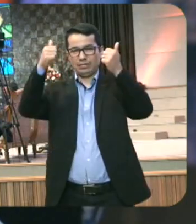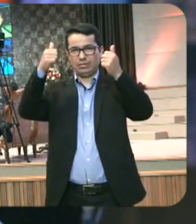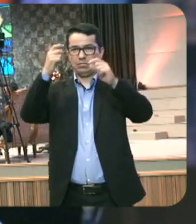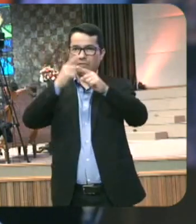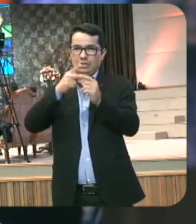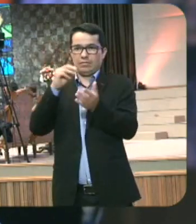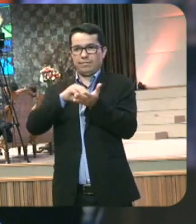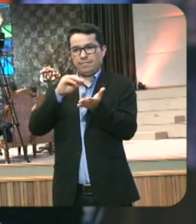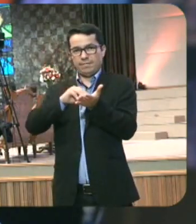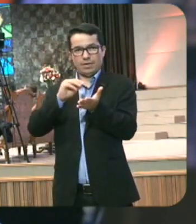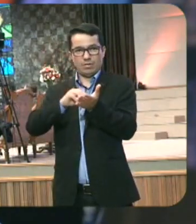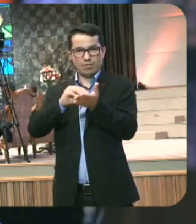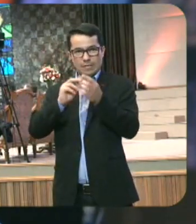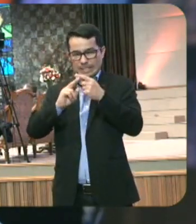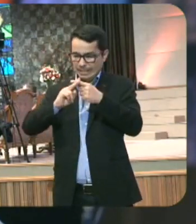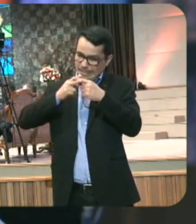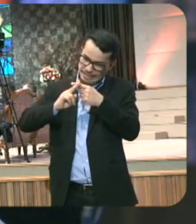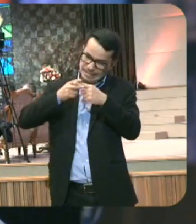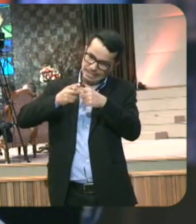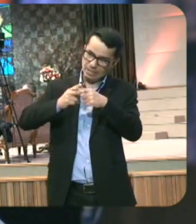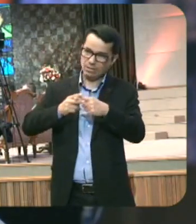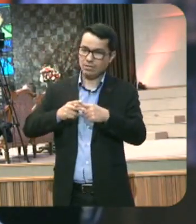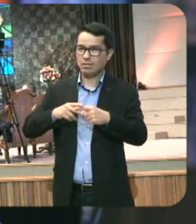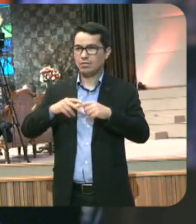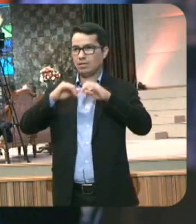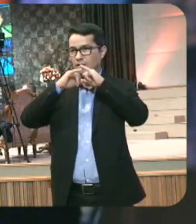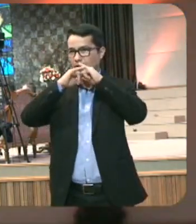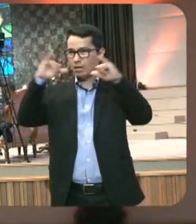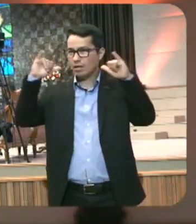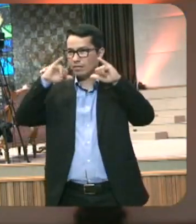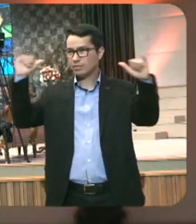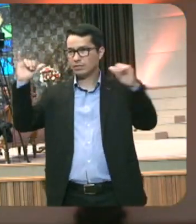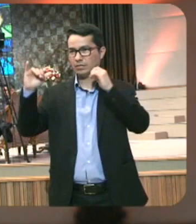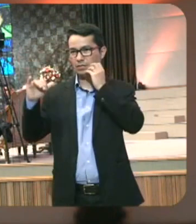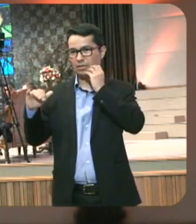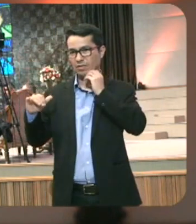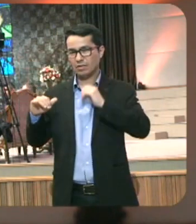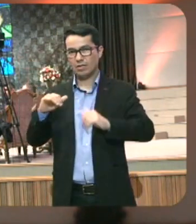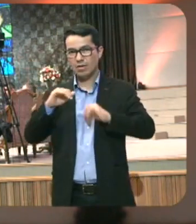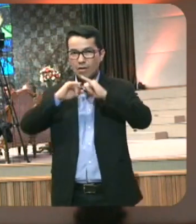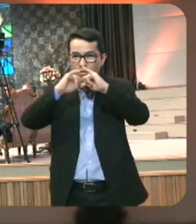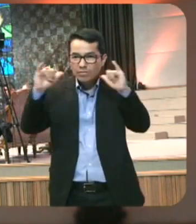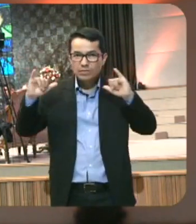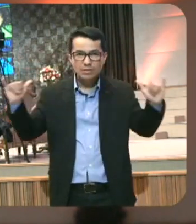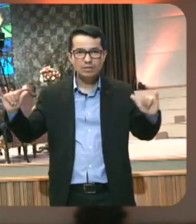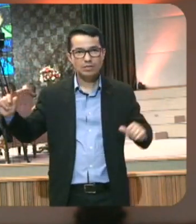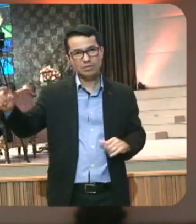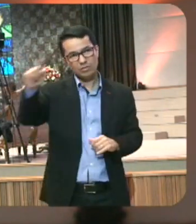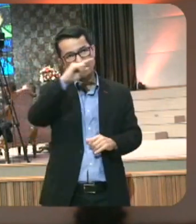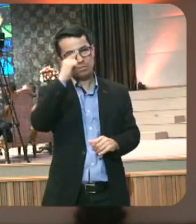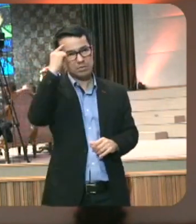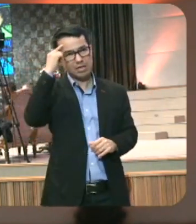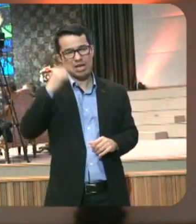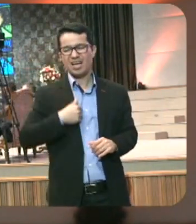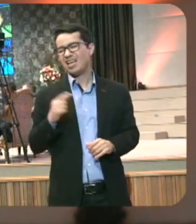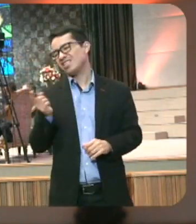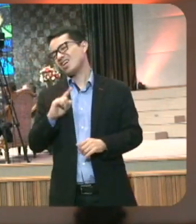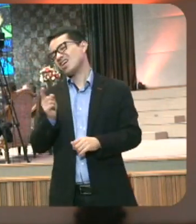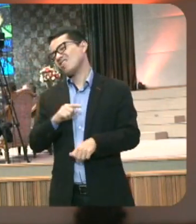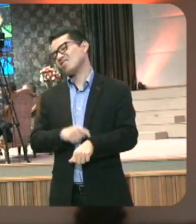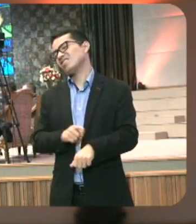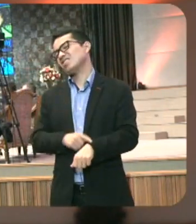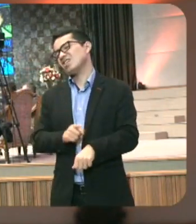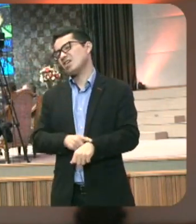de fragilidade. E olha, não imagine que o tempo vai resolver, porque